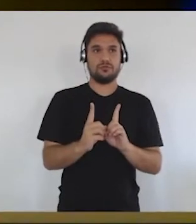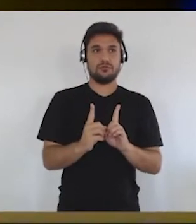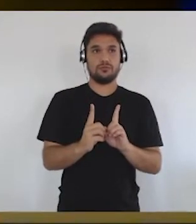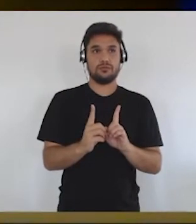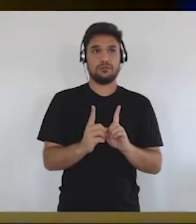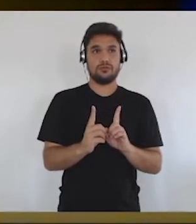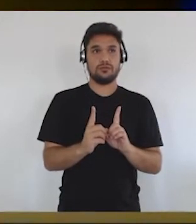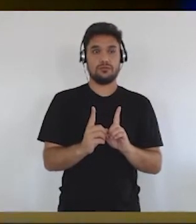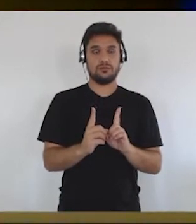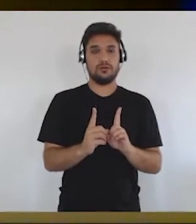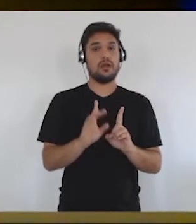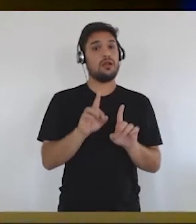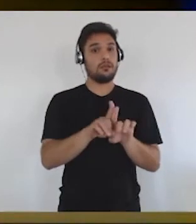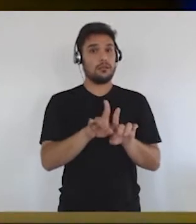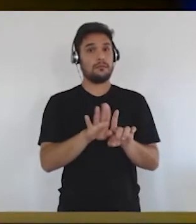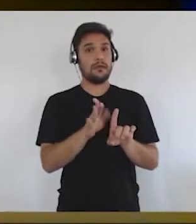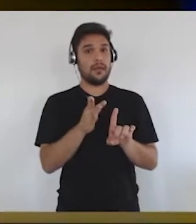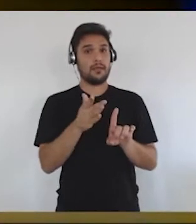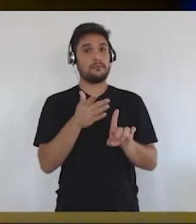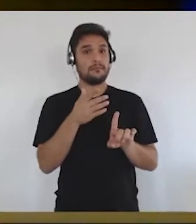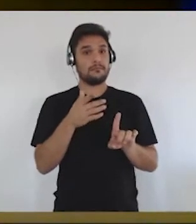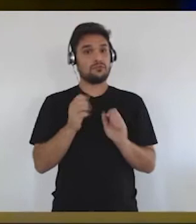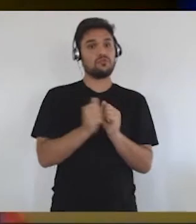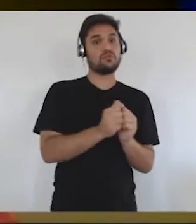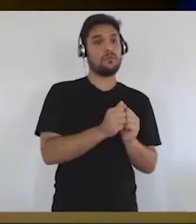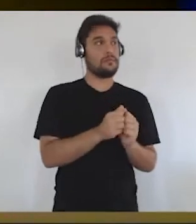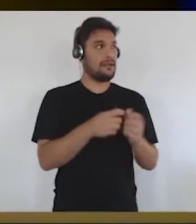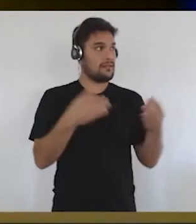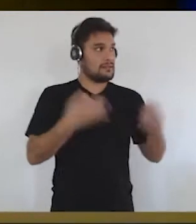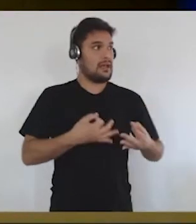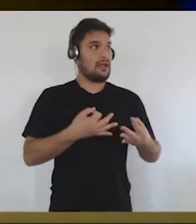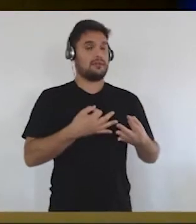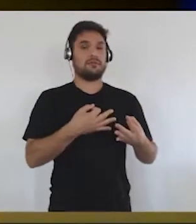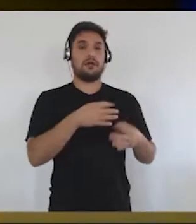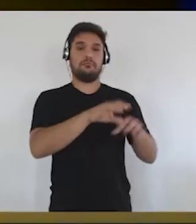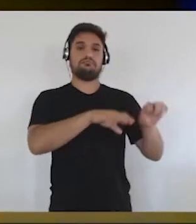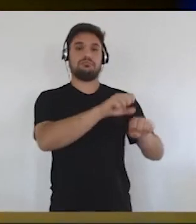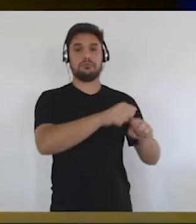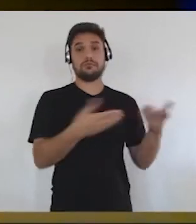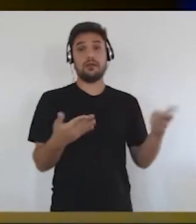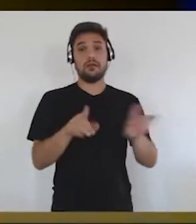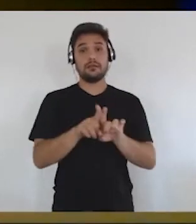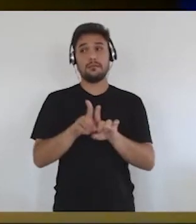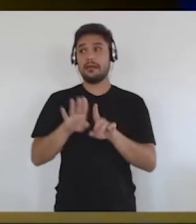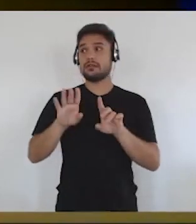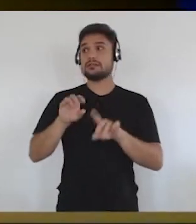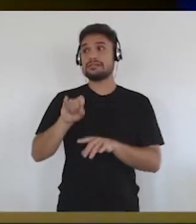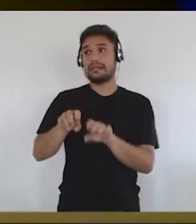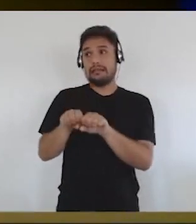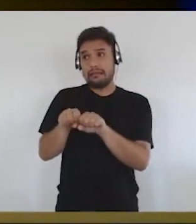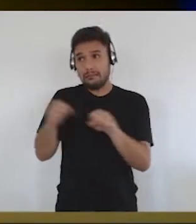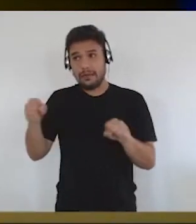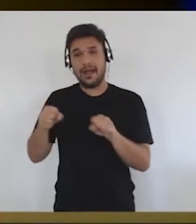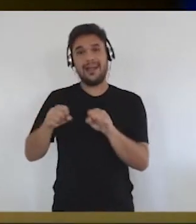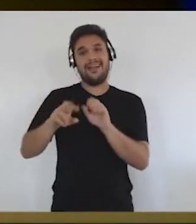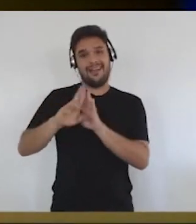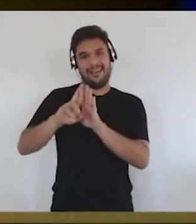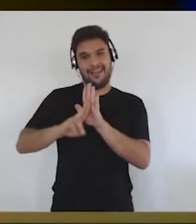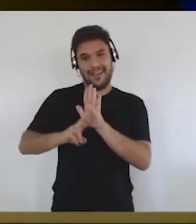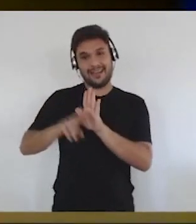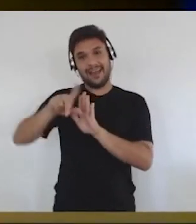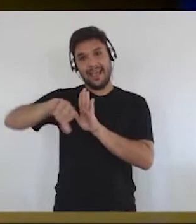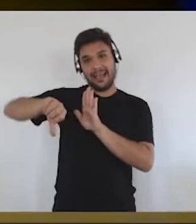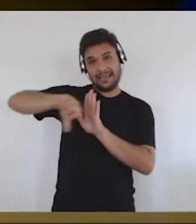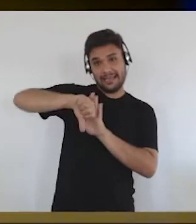o sucesso dessa diligência. Quando houver violação das prerrogativas que constituem